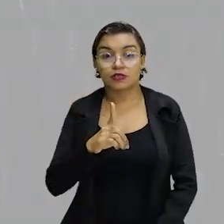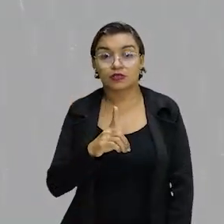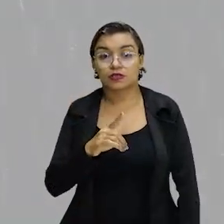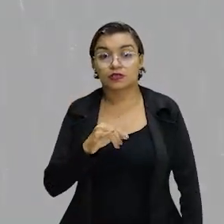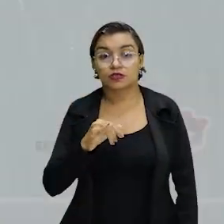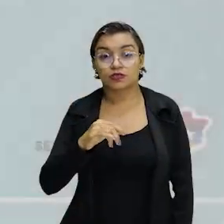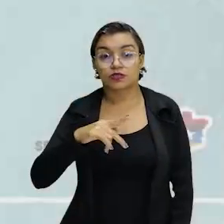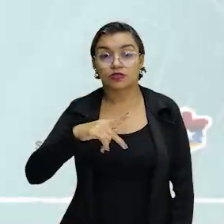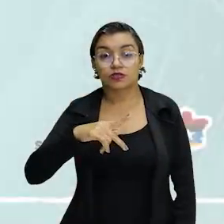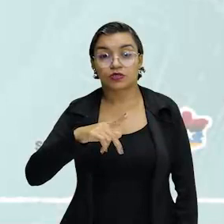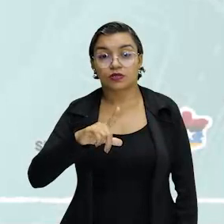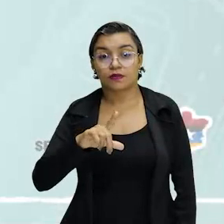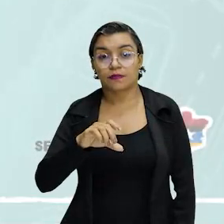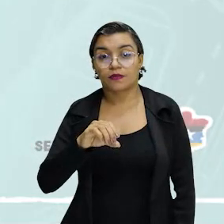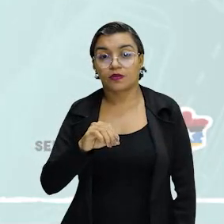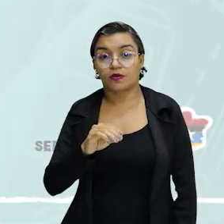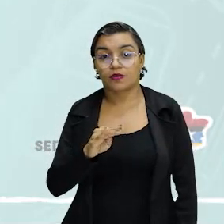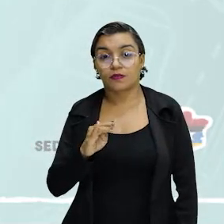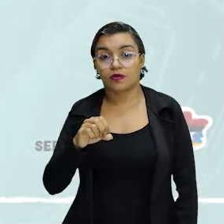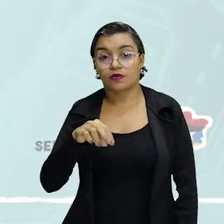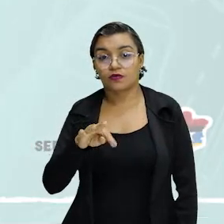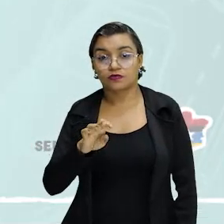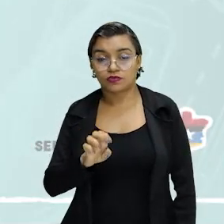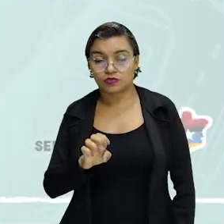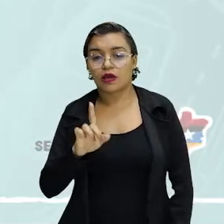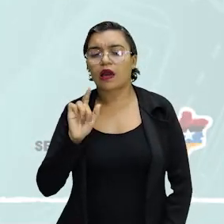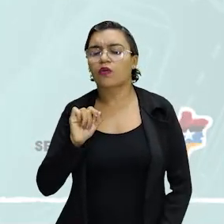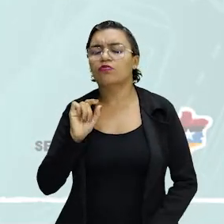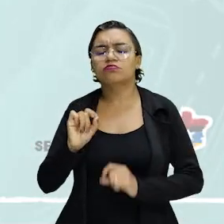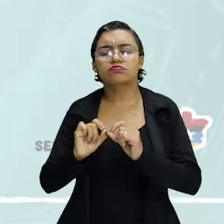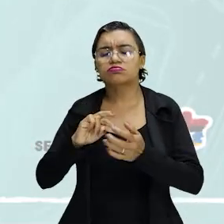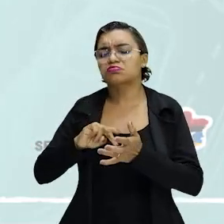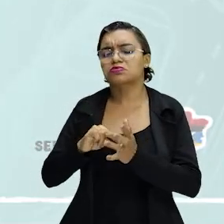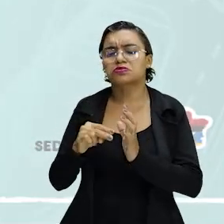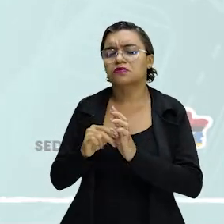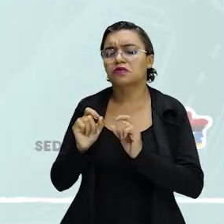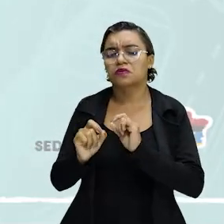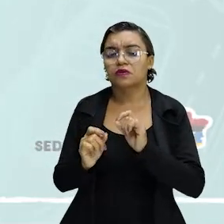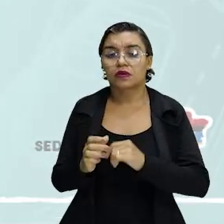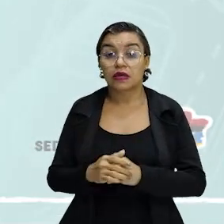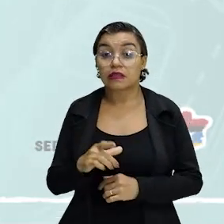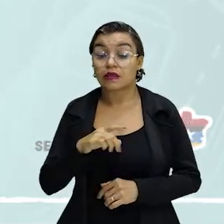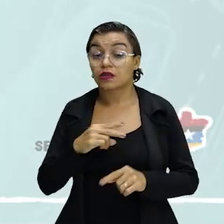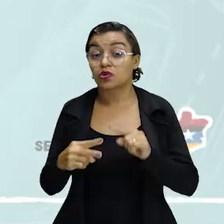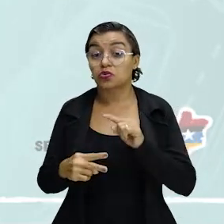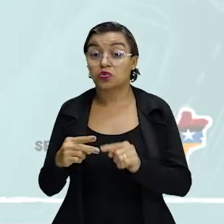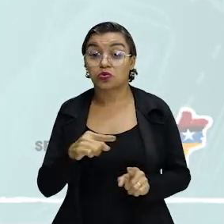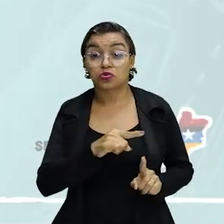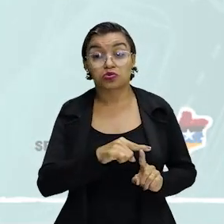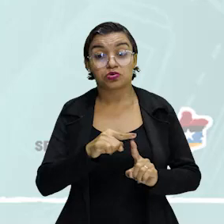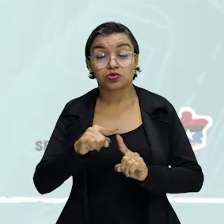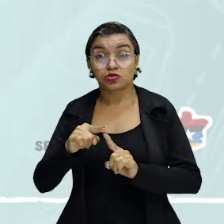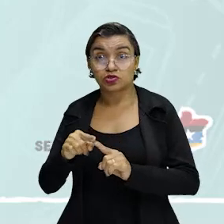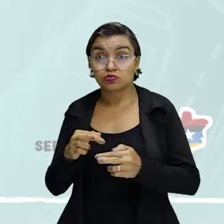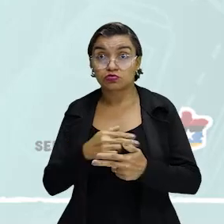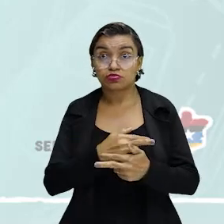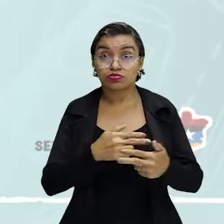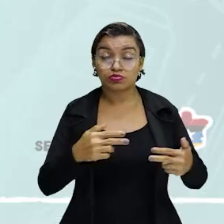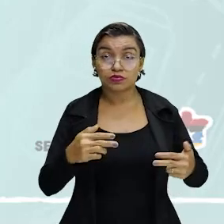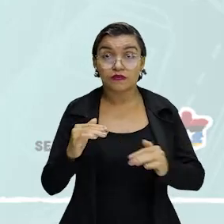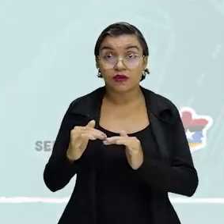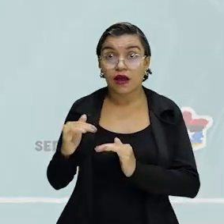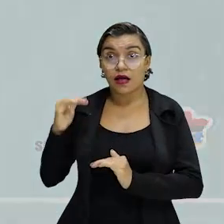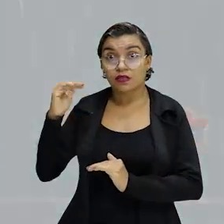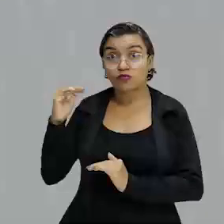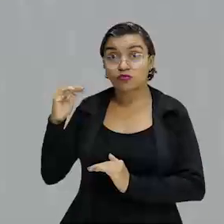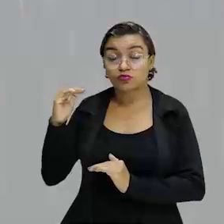certo? Como é que ocorre o ciclo de vida diplobionte? Veja, eu tenho aqui dois tipos de indivíduos